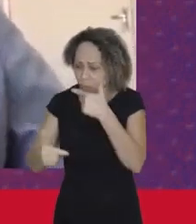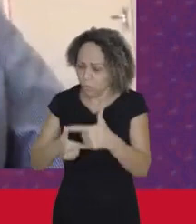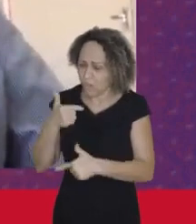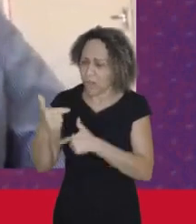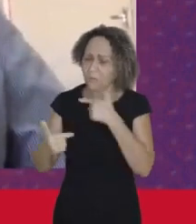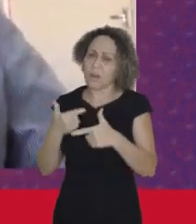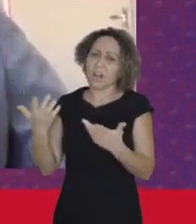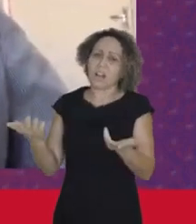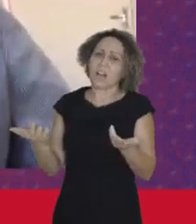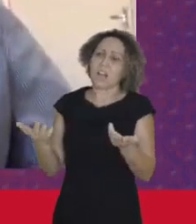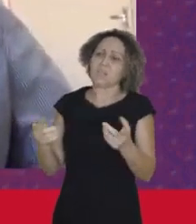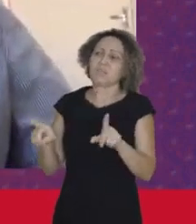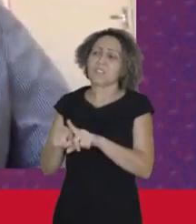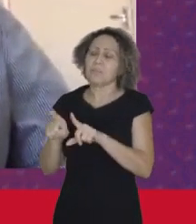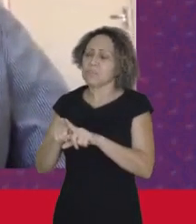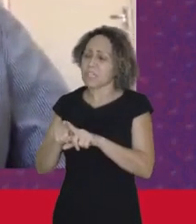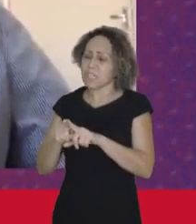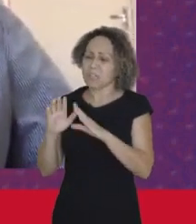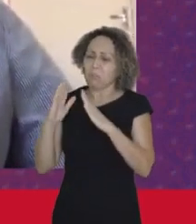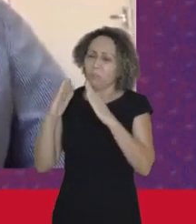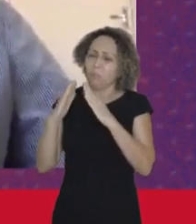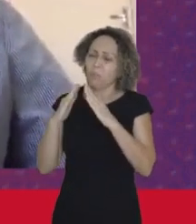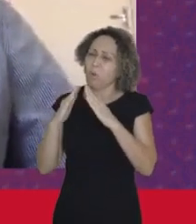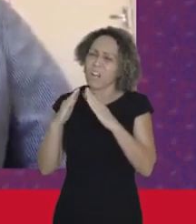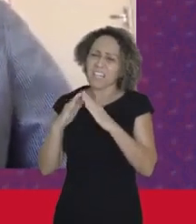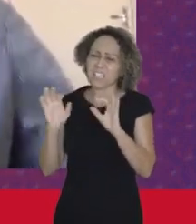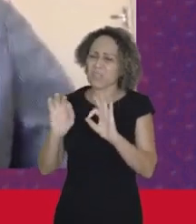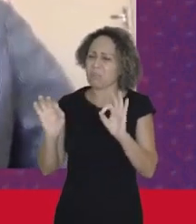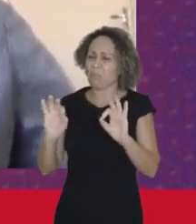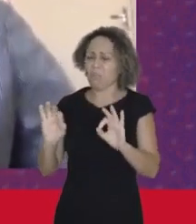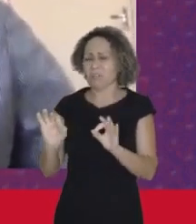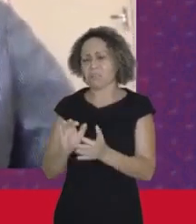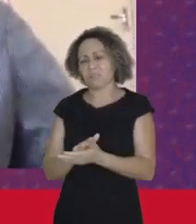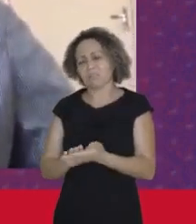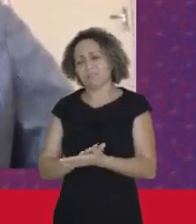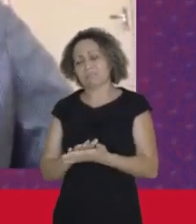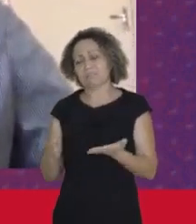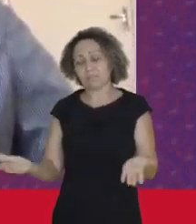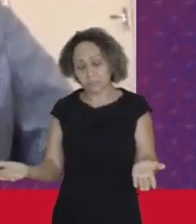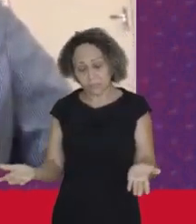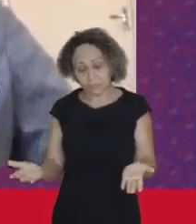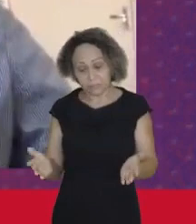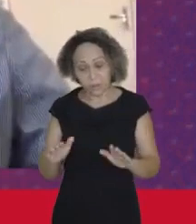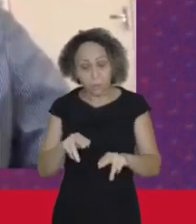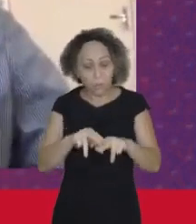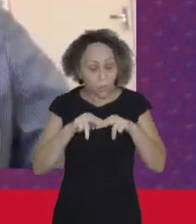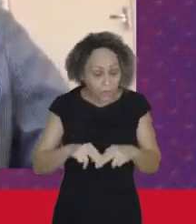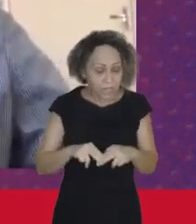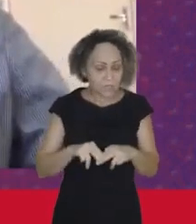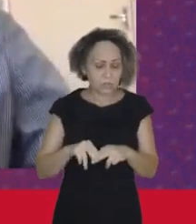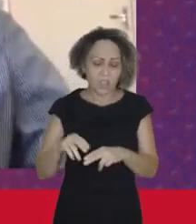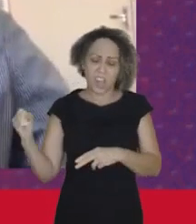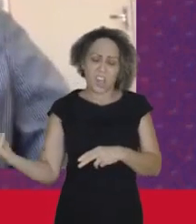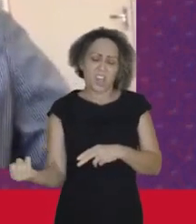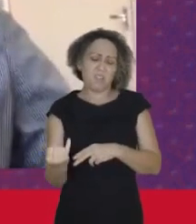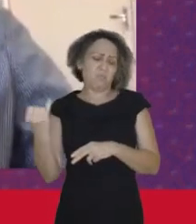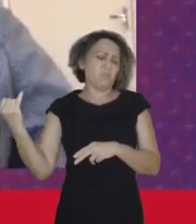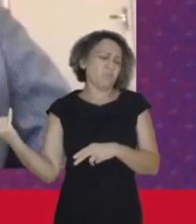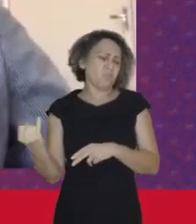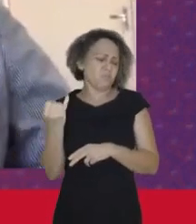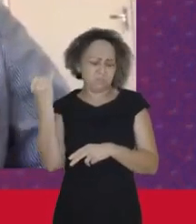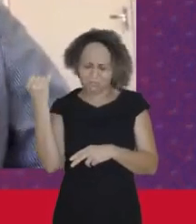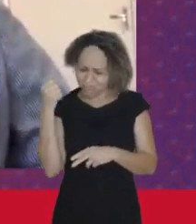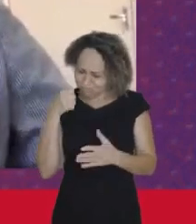dentre outros direitos. Por isso, faz-se necessária a implementação de políticas